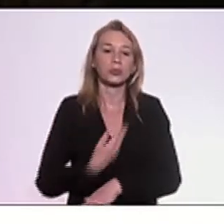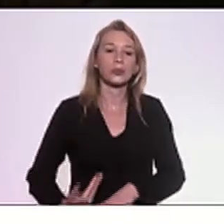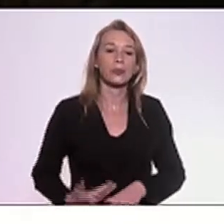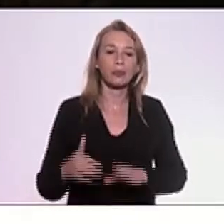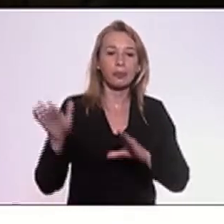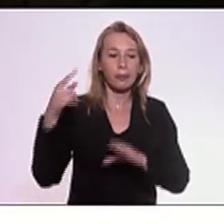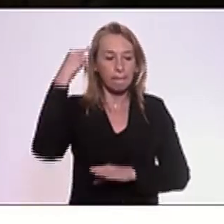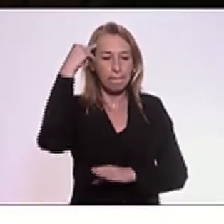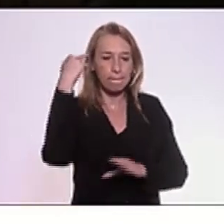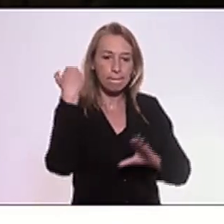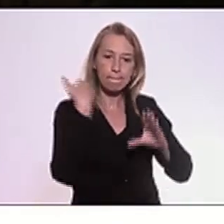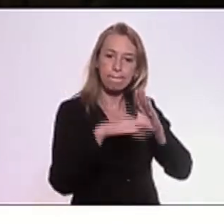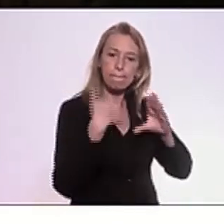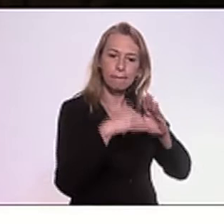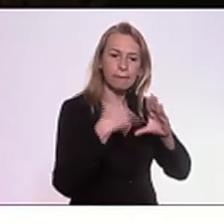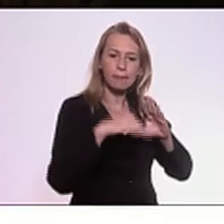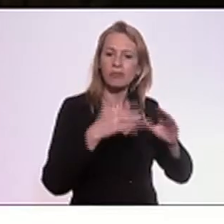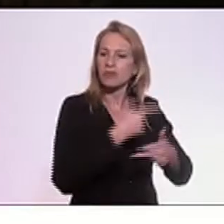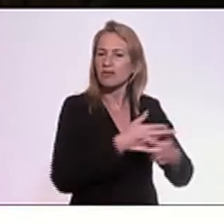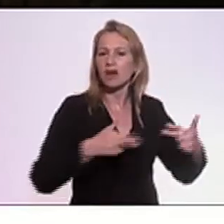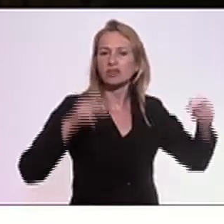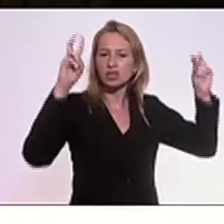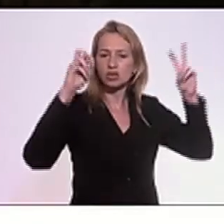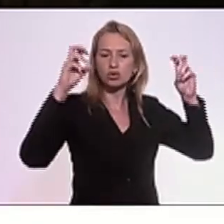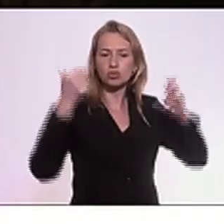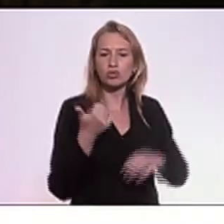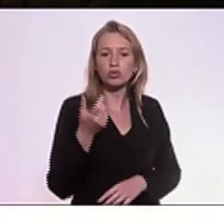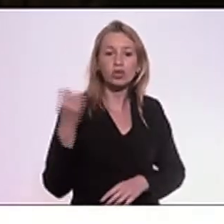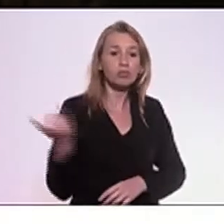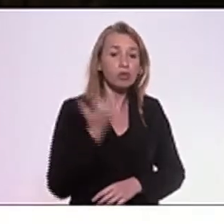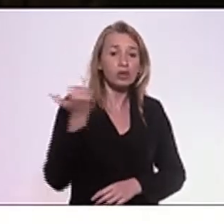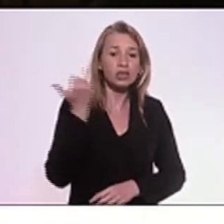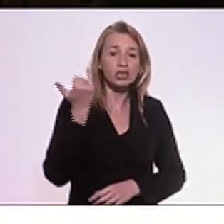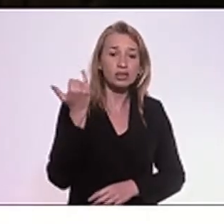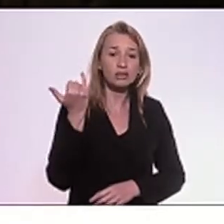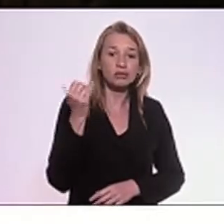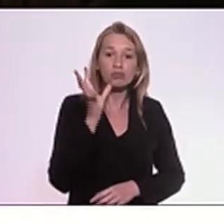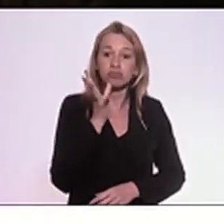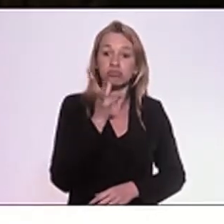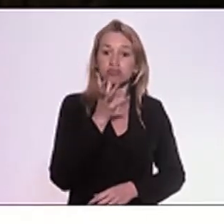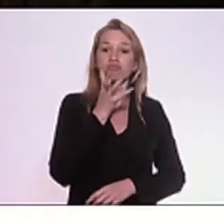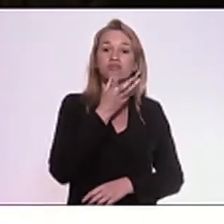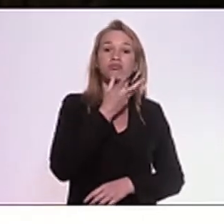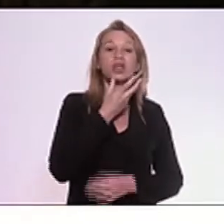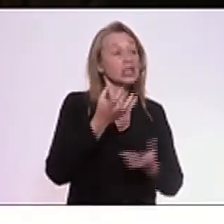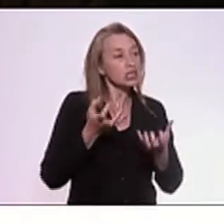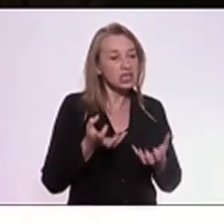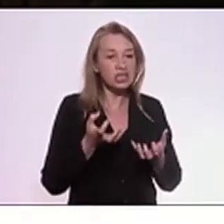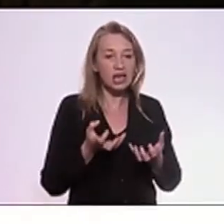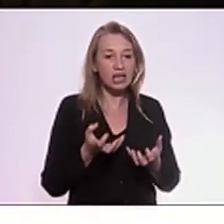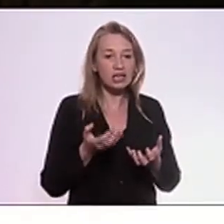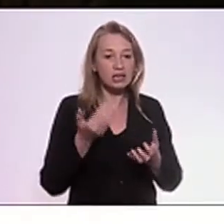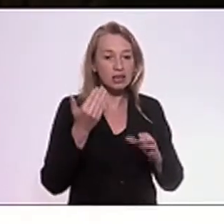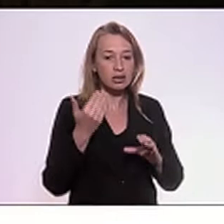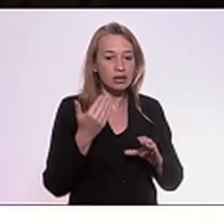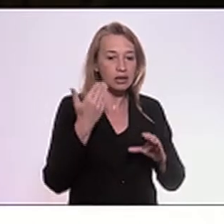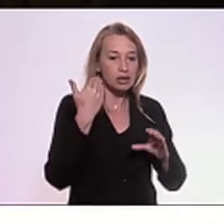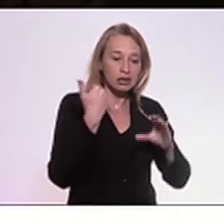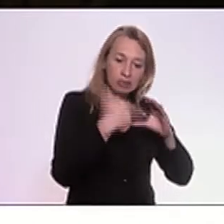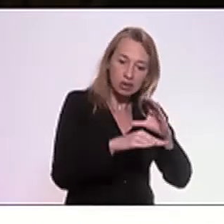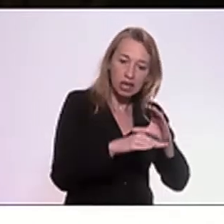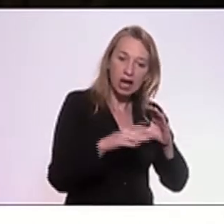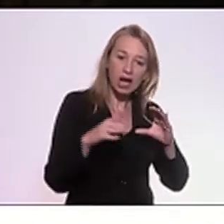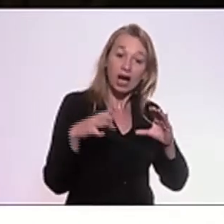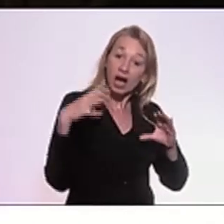mandado tantas matérias tão importantes, ter demorado tanto para fazer isso. Se quisesse mandar, mandasse com mais antecedência.